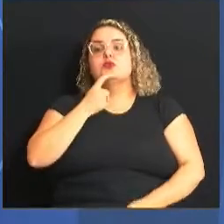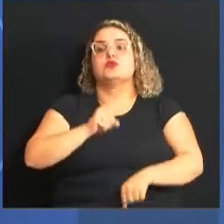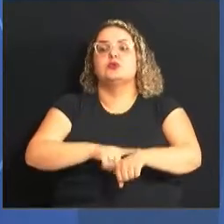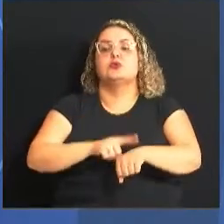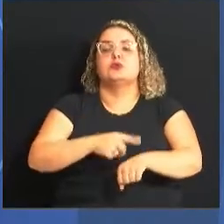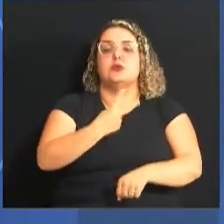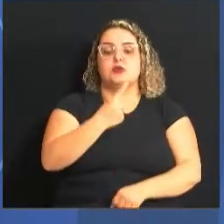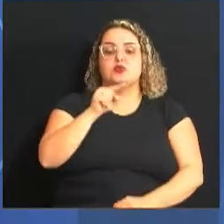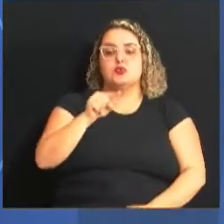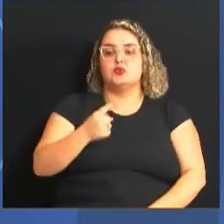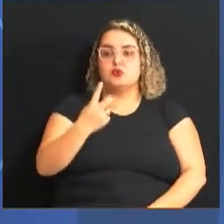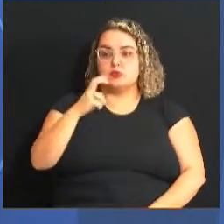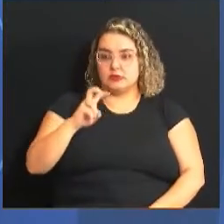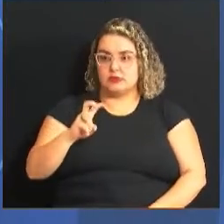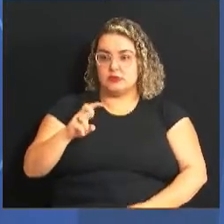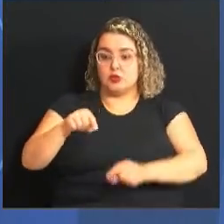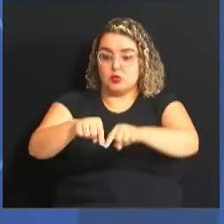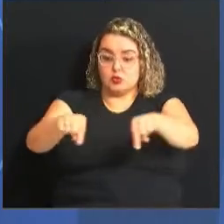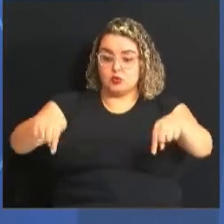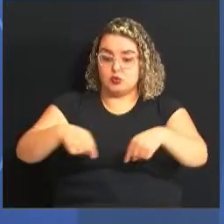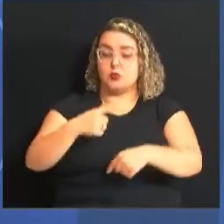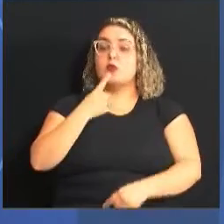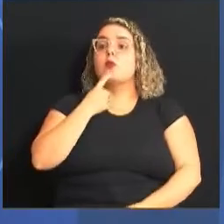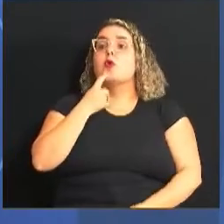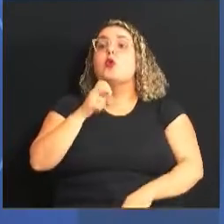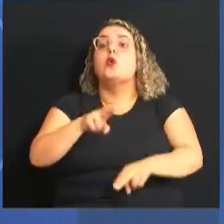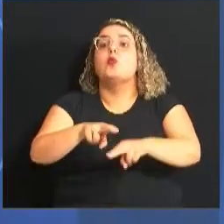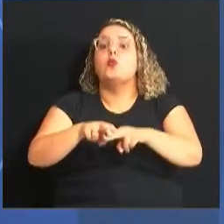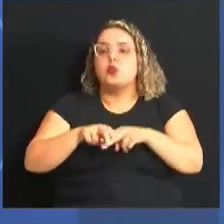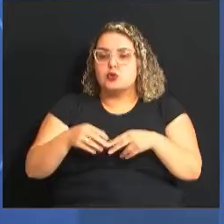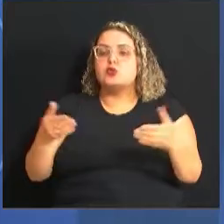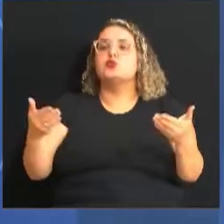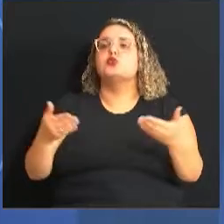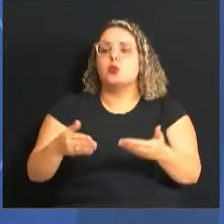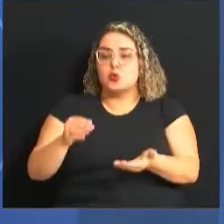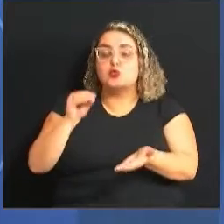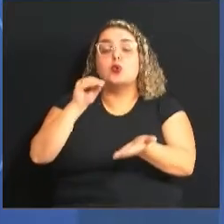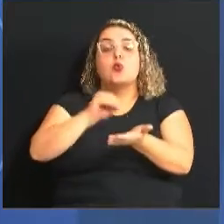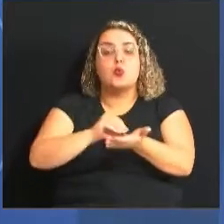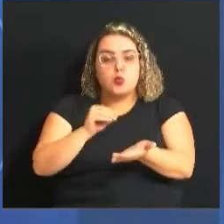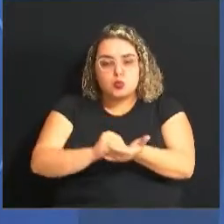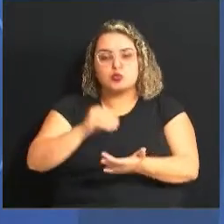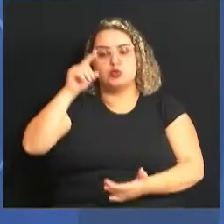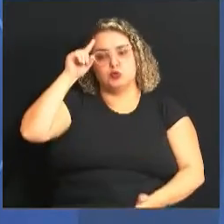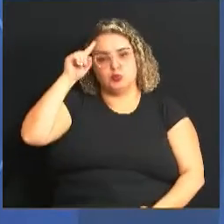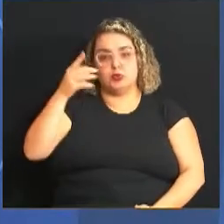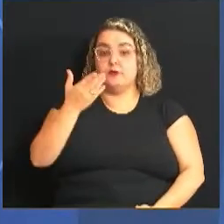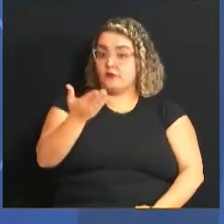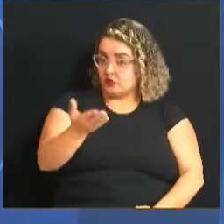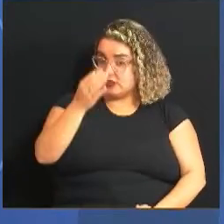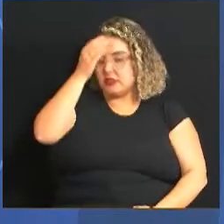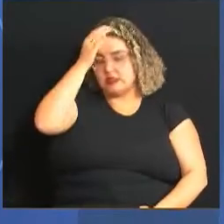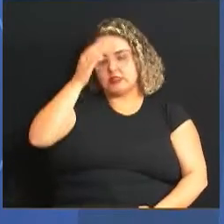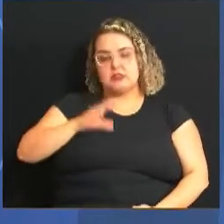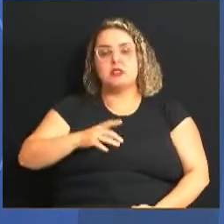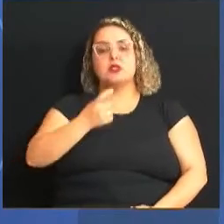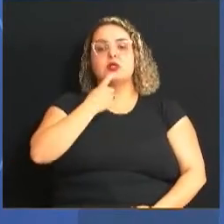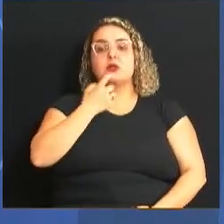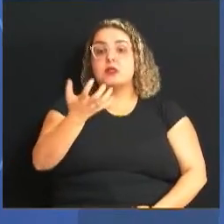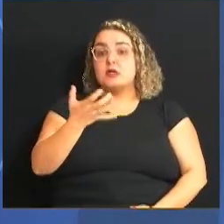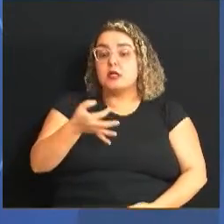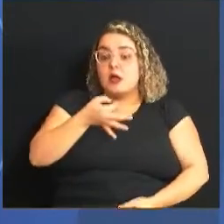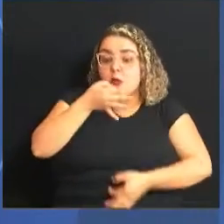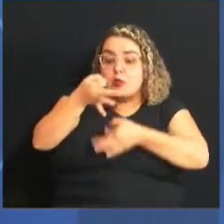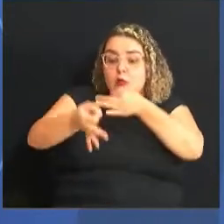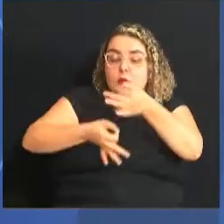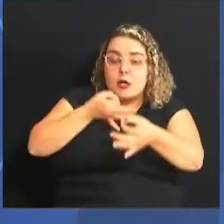da tarde no Salão Vermelho. Por isso, hoje é o último dia para você, cidadão de Campinas, que queira dar alguma contribuição a